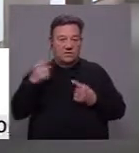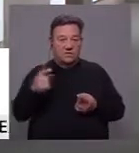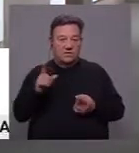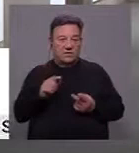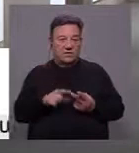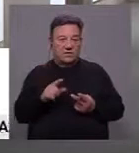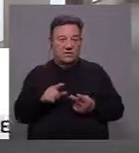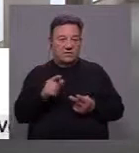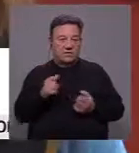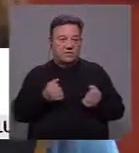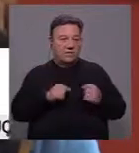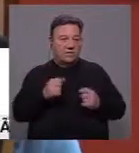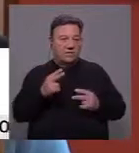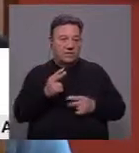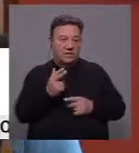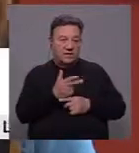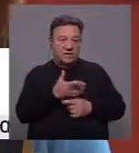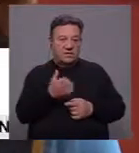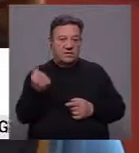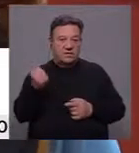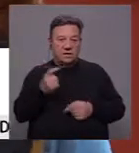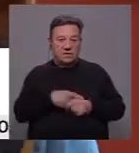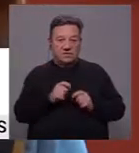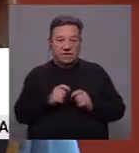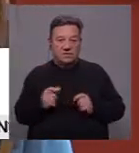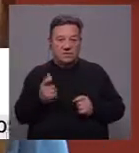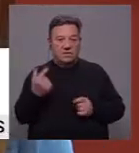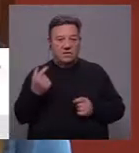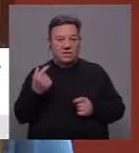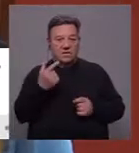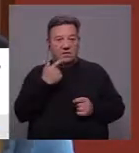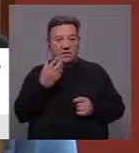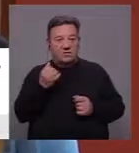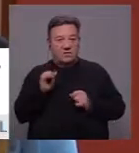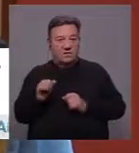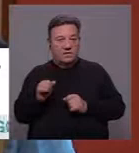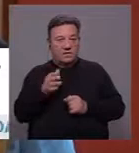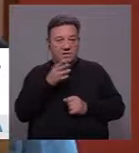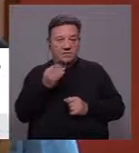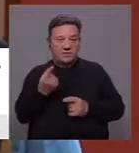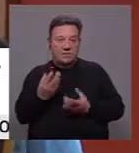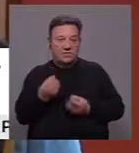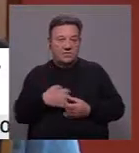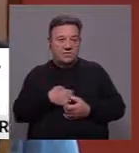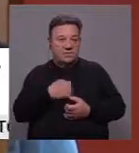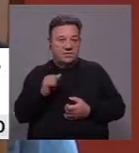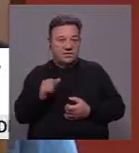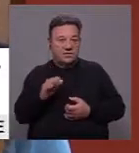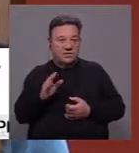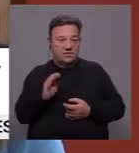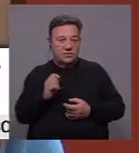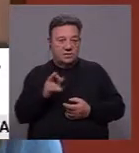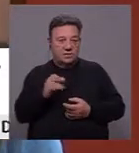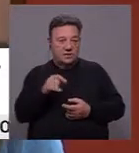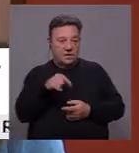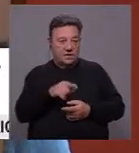em termos dos movimentos artísticos? Traz-nos uma época que diz muito dele, diz muito dele. Tem muito sentimento do José Rodrigues aqui, mas